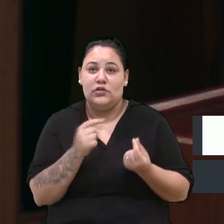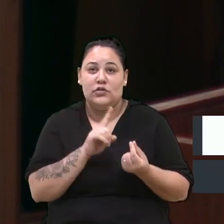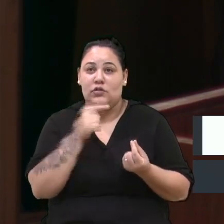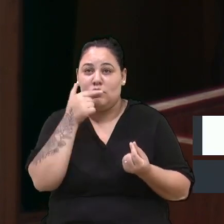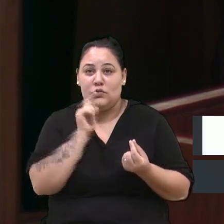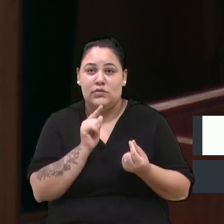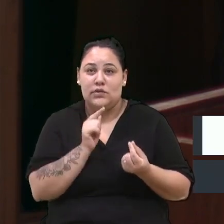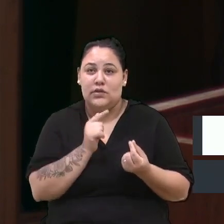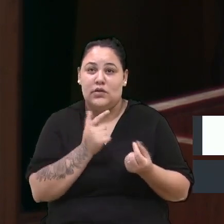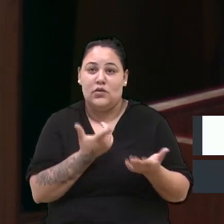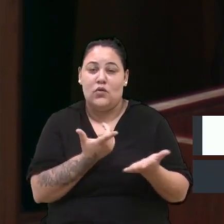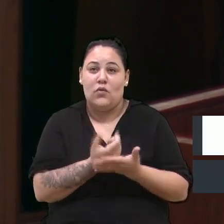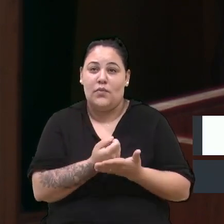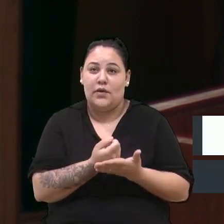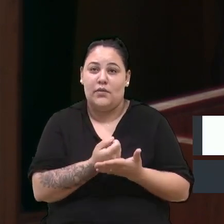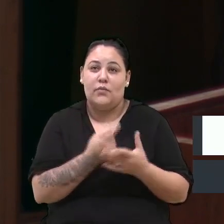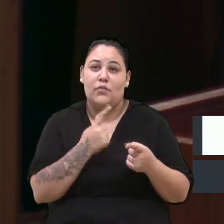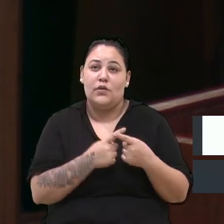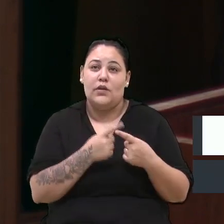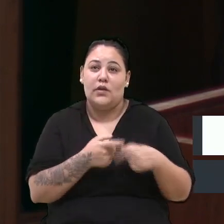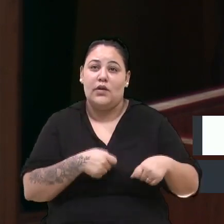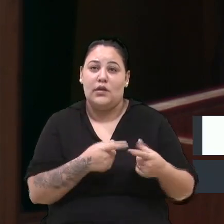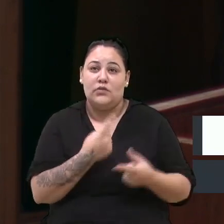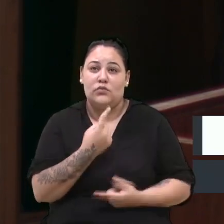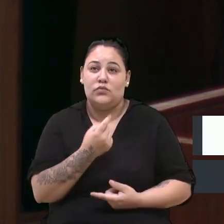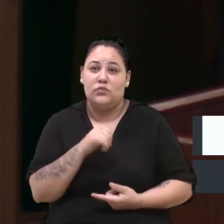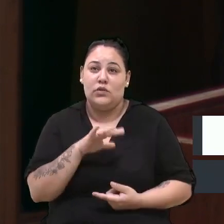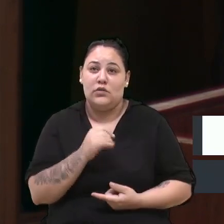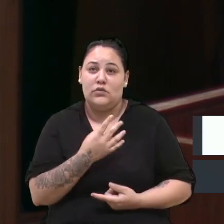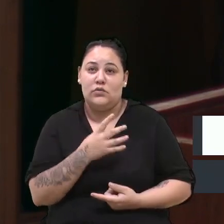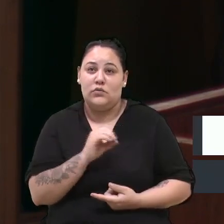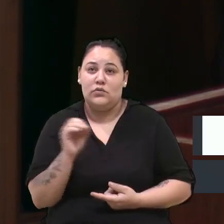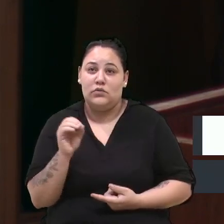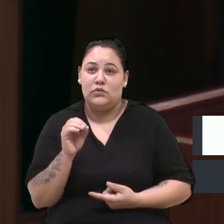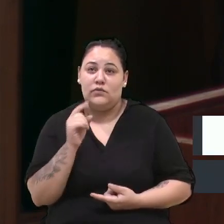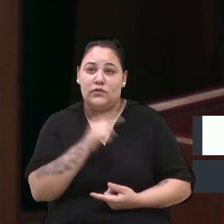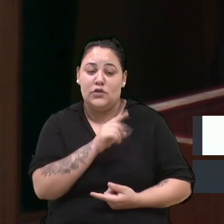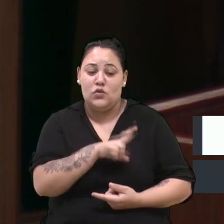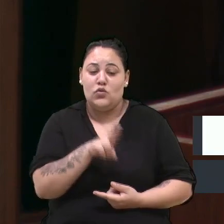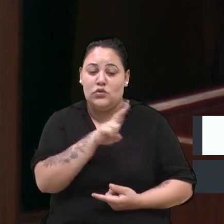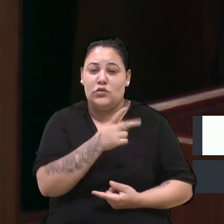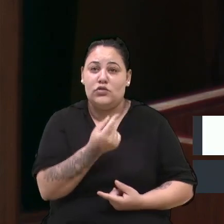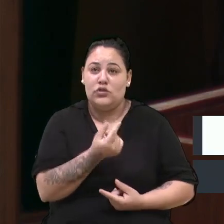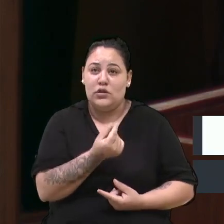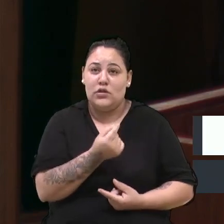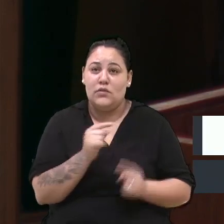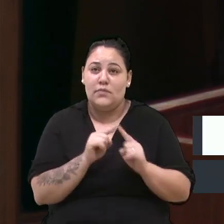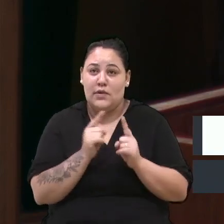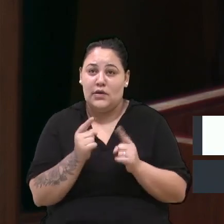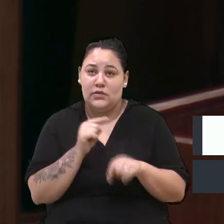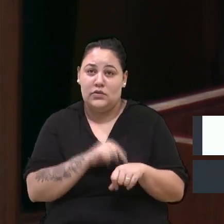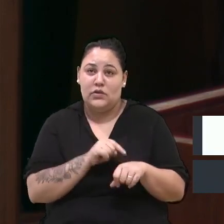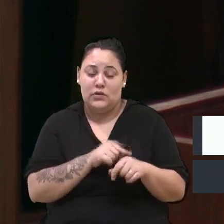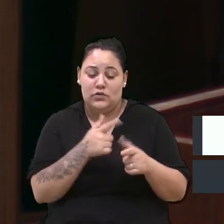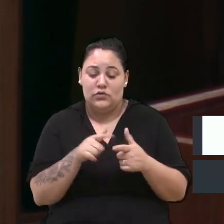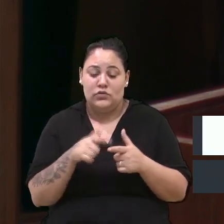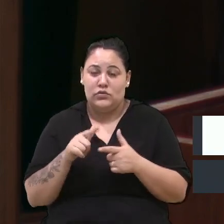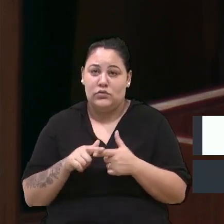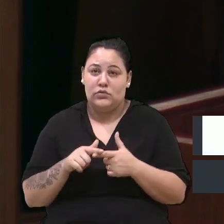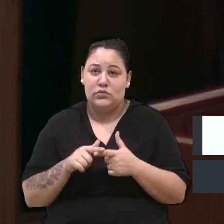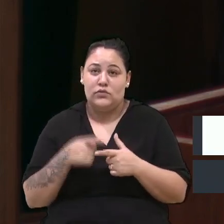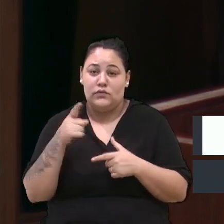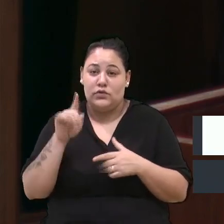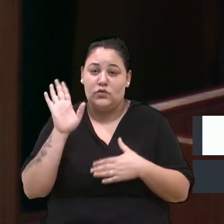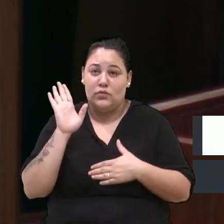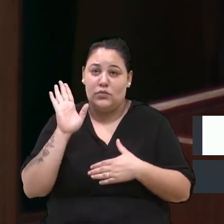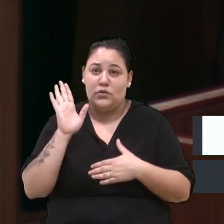custa 1.400.000. Eu disse: prefeito, o senhor use esse dinheiro, mas quando vier o financiamento das máquinas, o senhor se comprometa